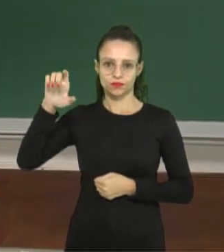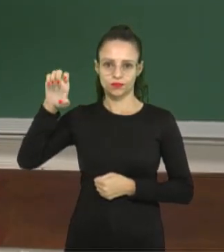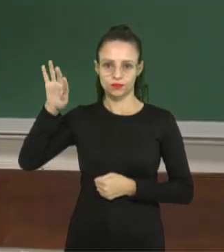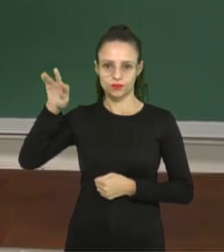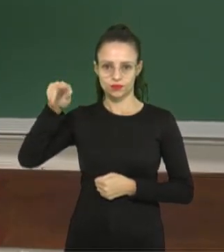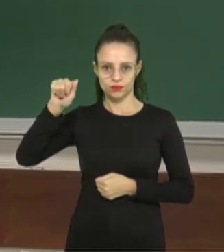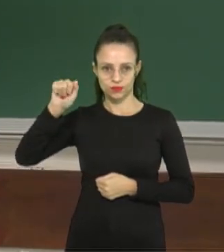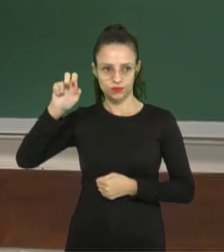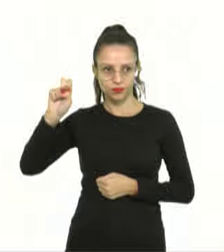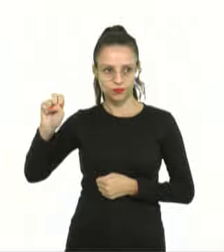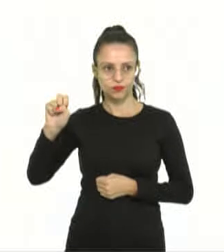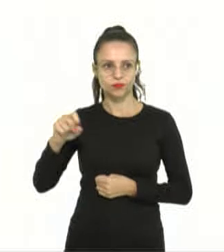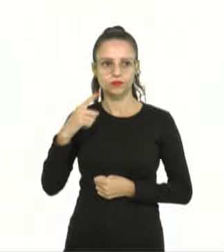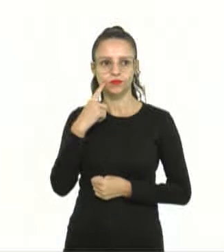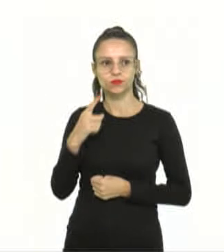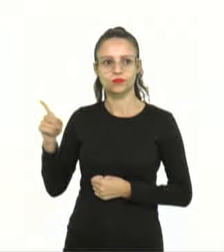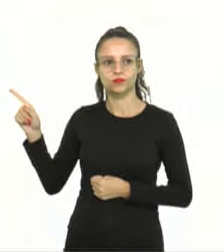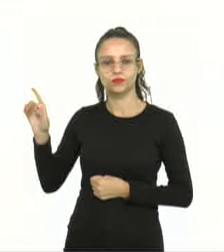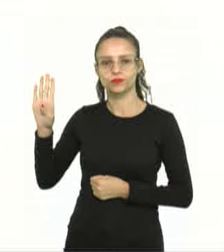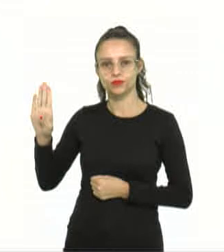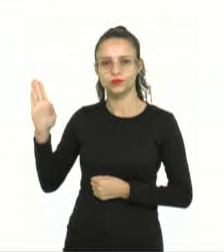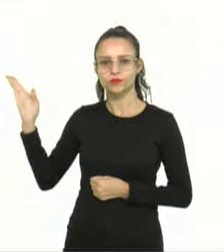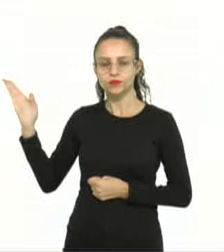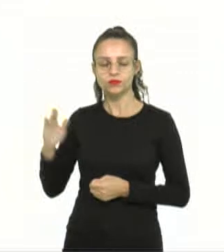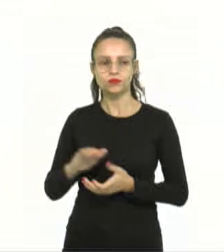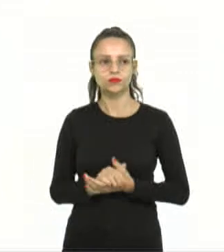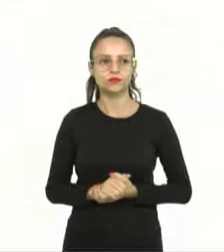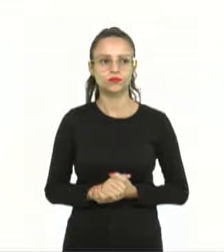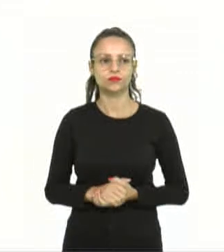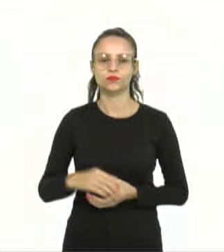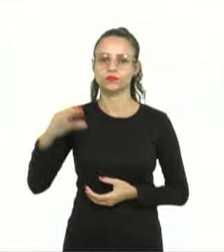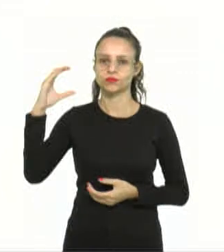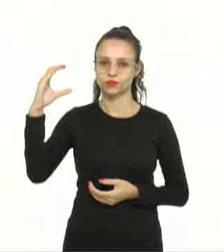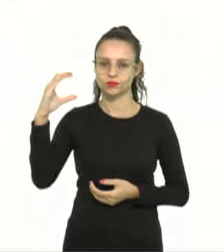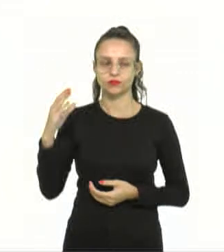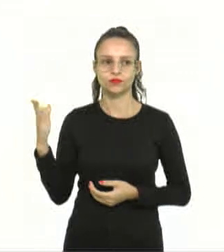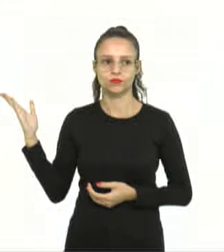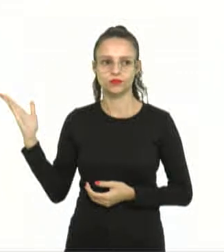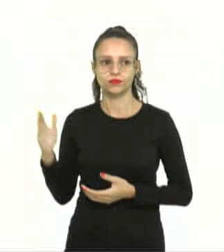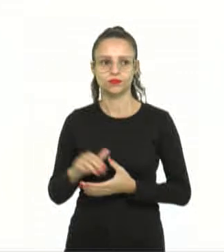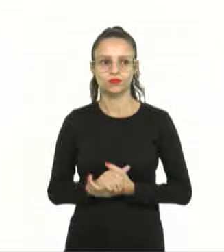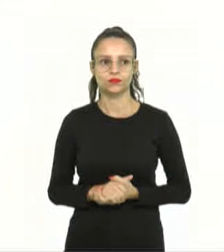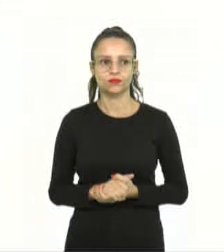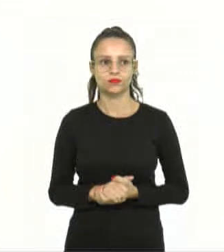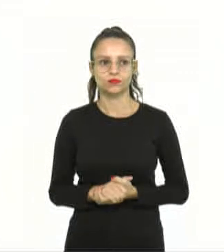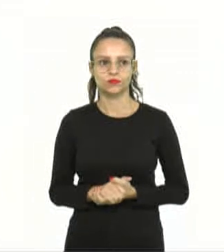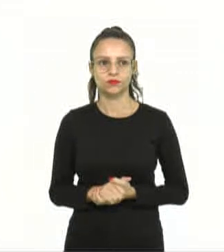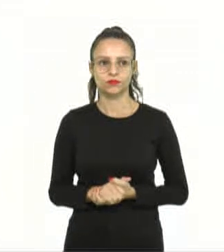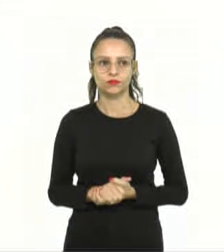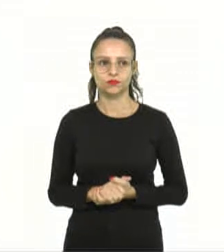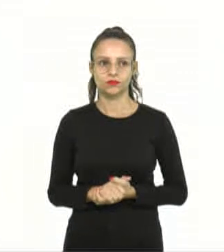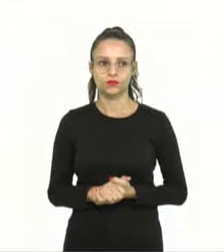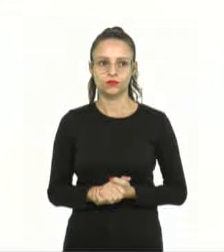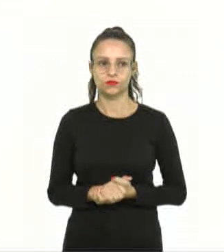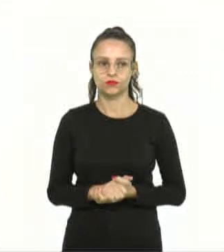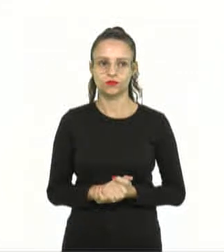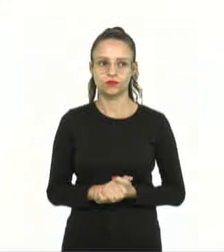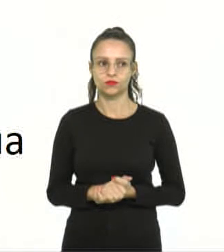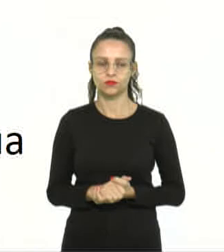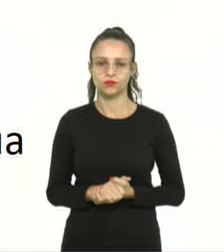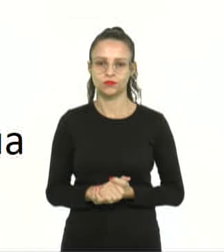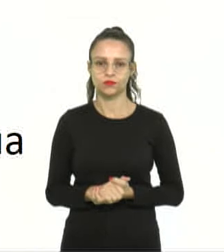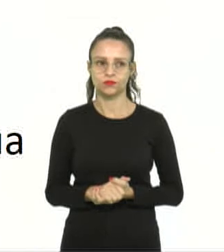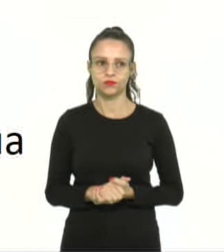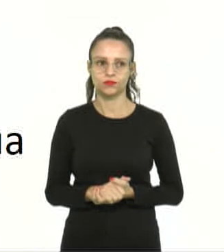petardos. Temos aqui na terceira imagem, B, e la faieira maior, temos acá la reina de la